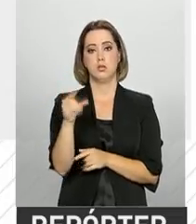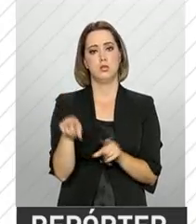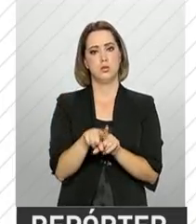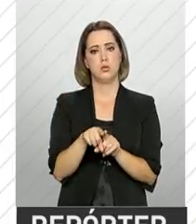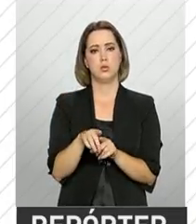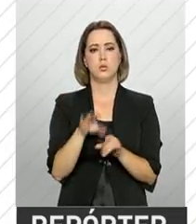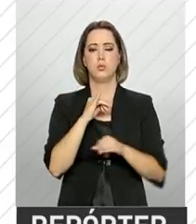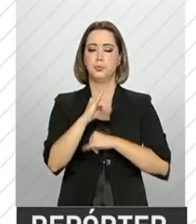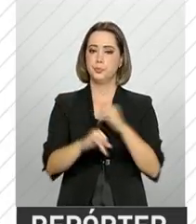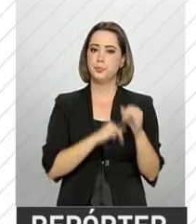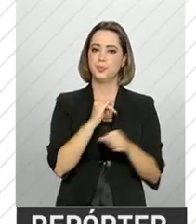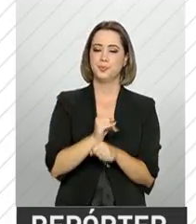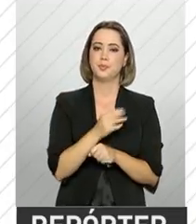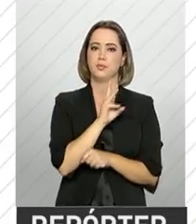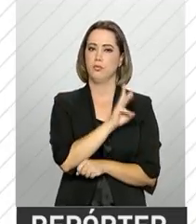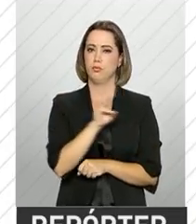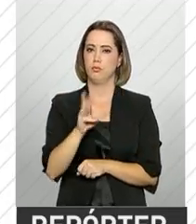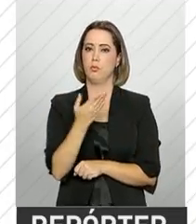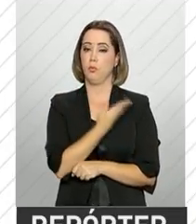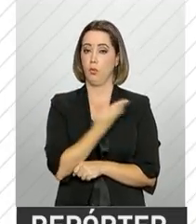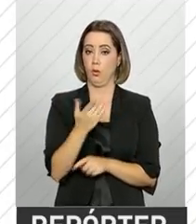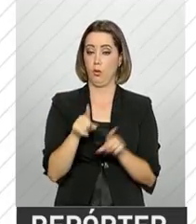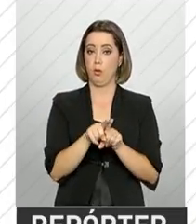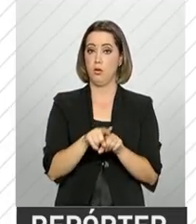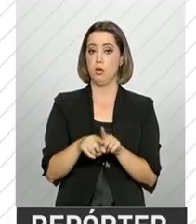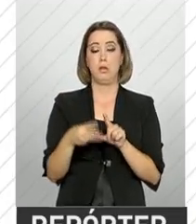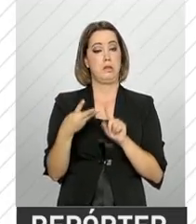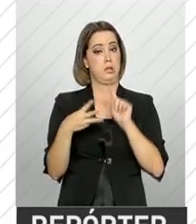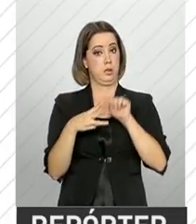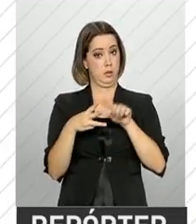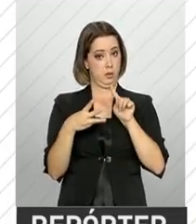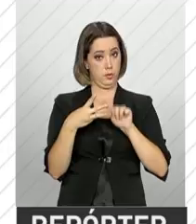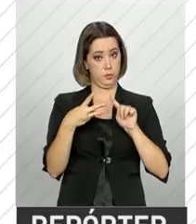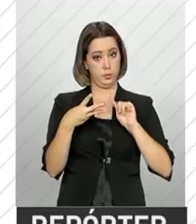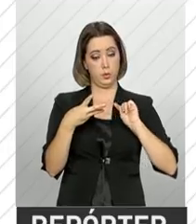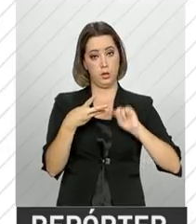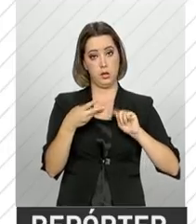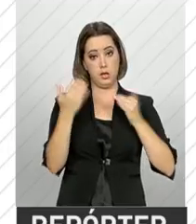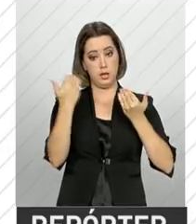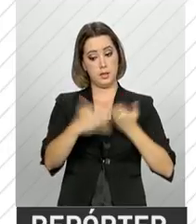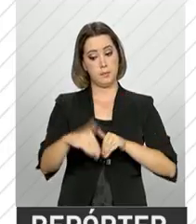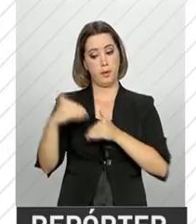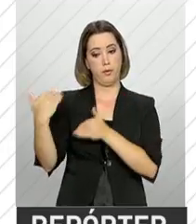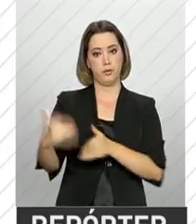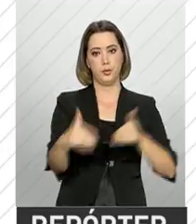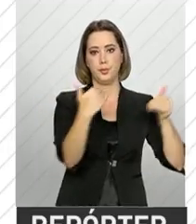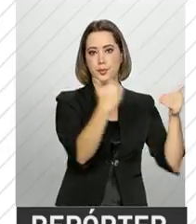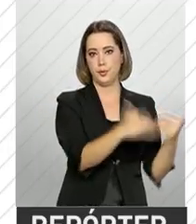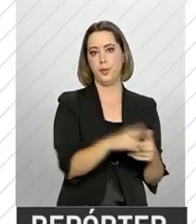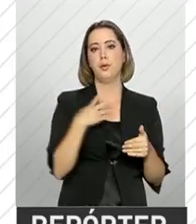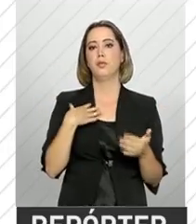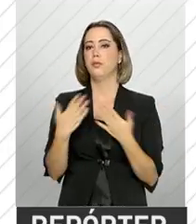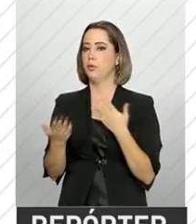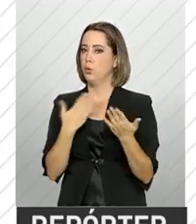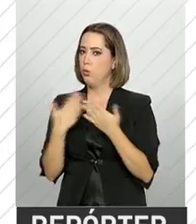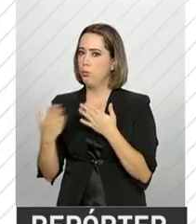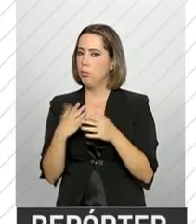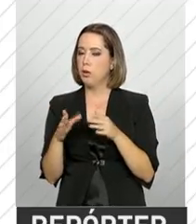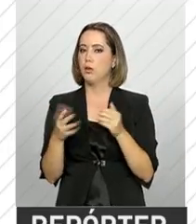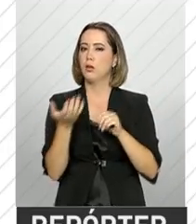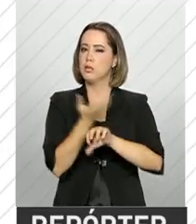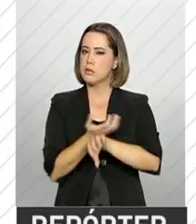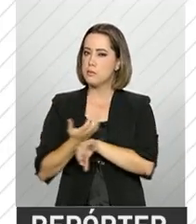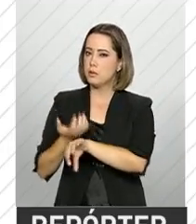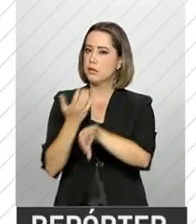olimpíada as provas são divididas em três níveis levando em consideração o currículo escolar são duas